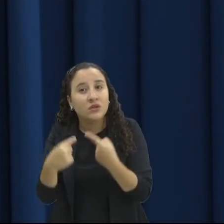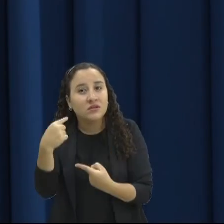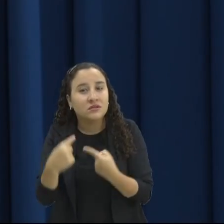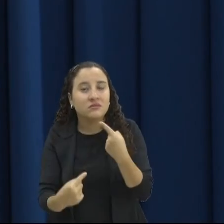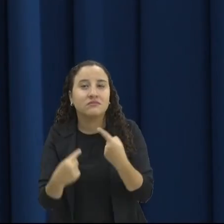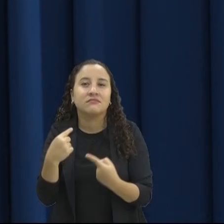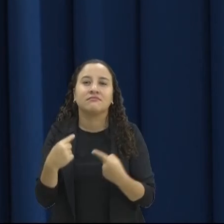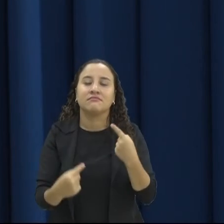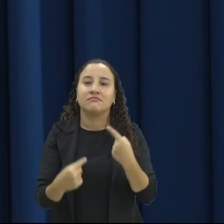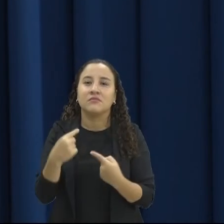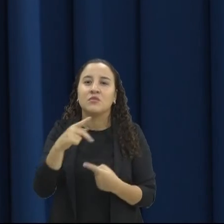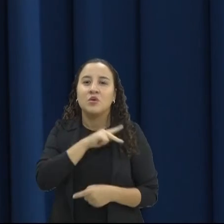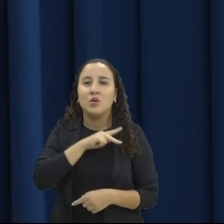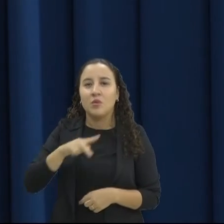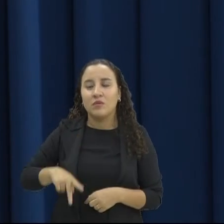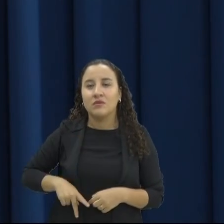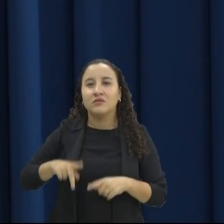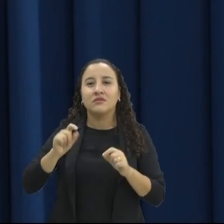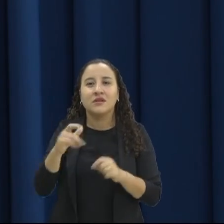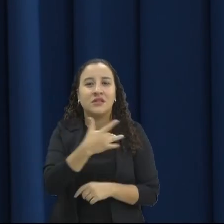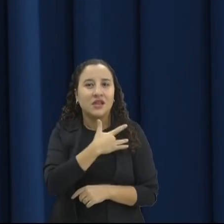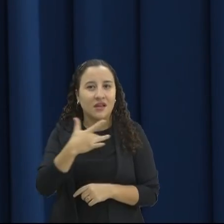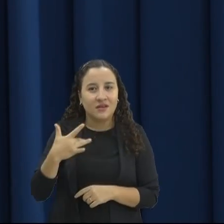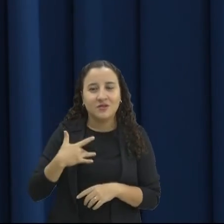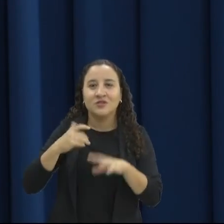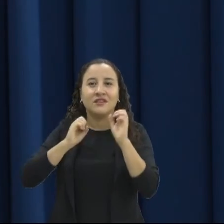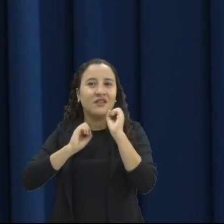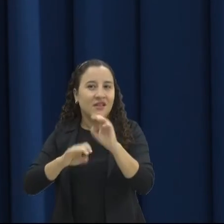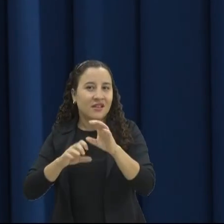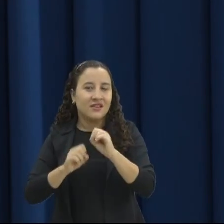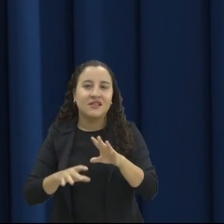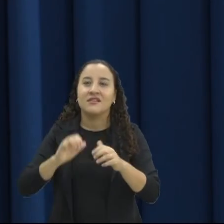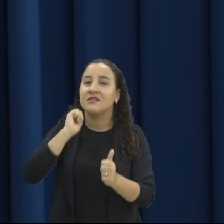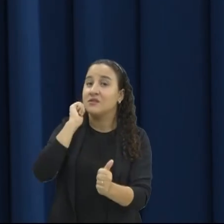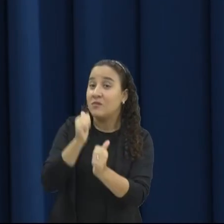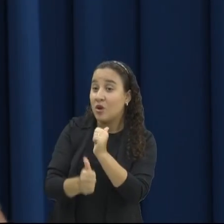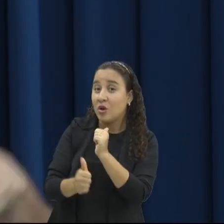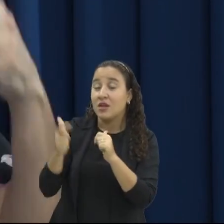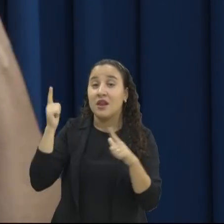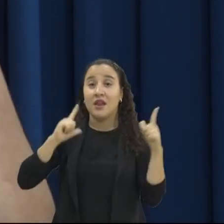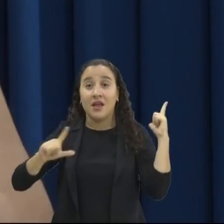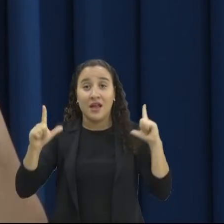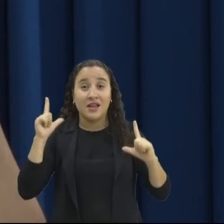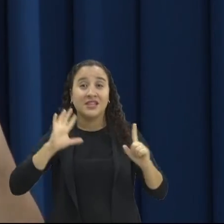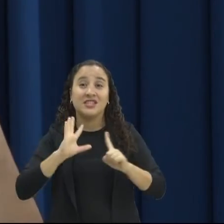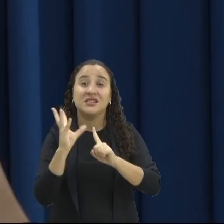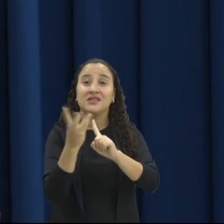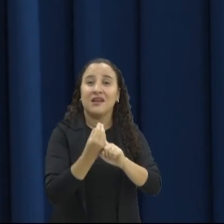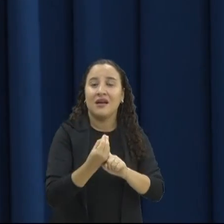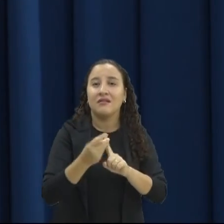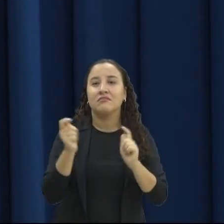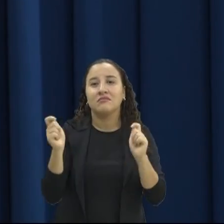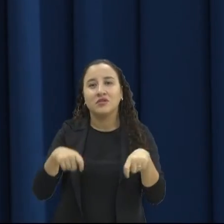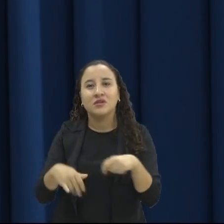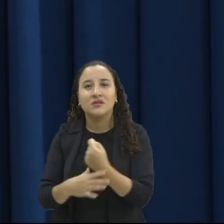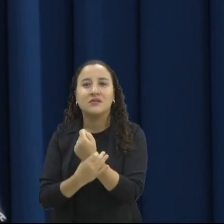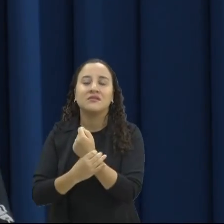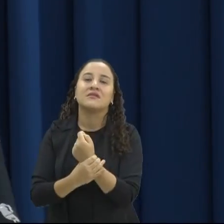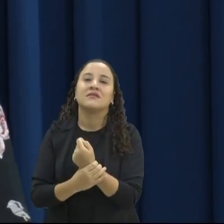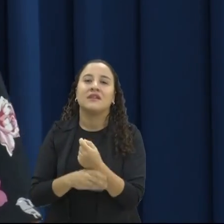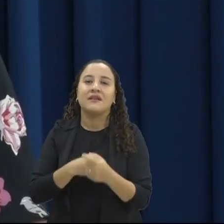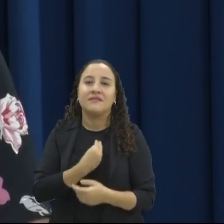como política pública de saúde, de educação, de esporte, de lazer, de arte, de favorecimento à